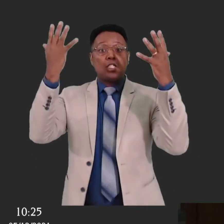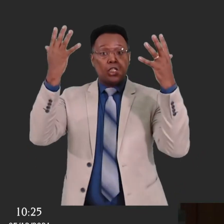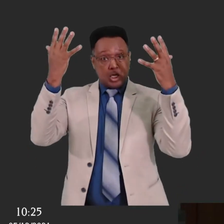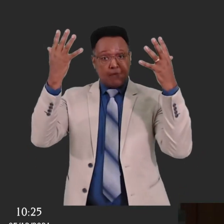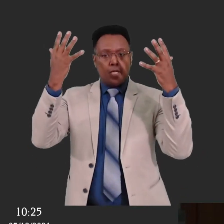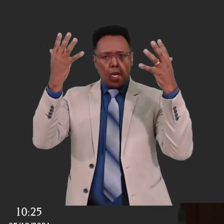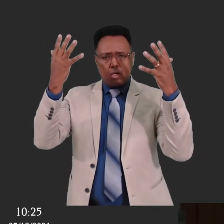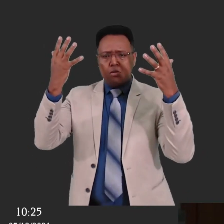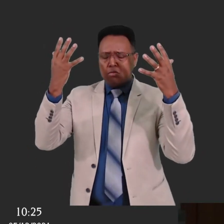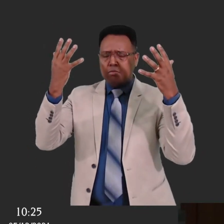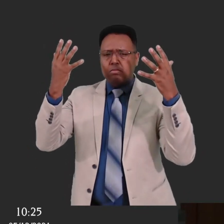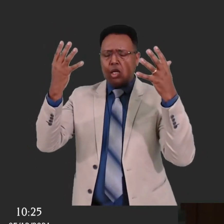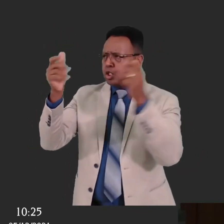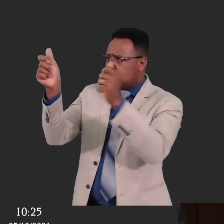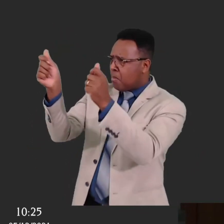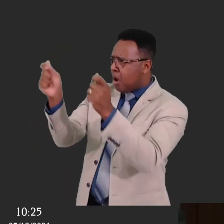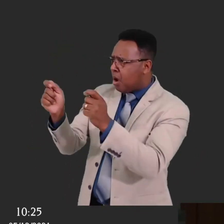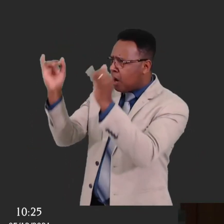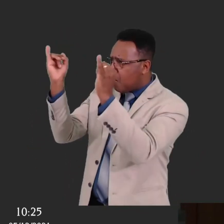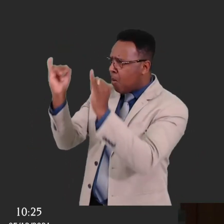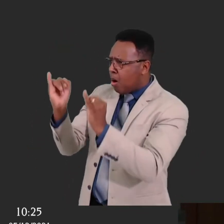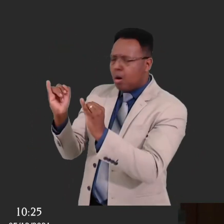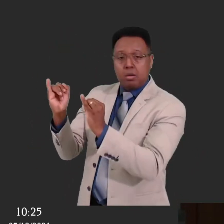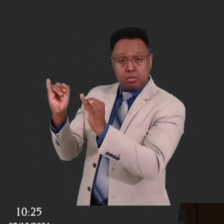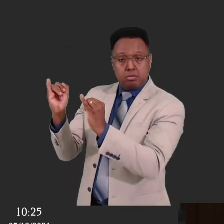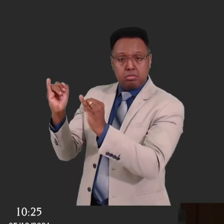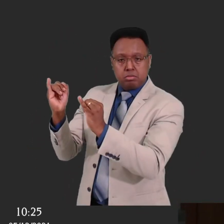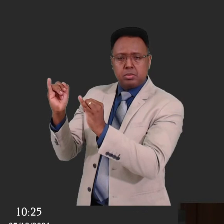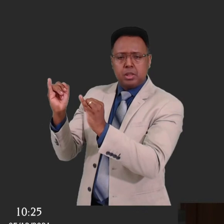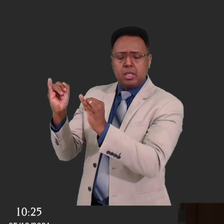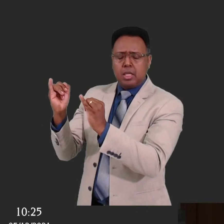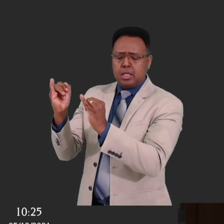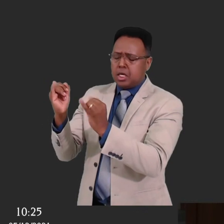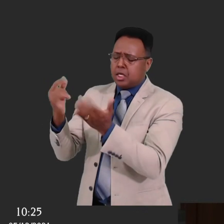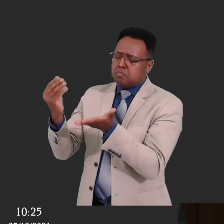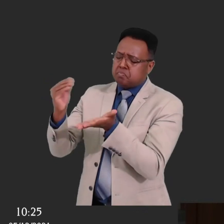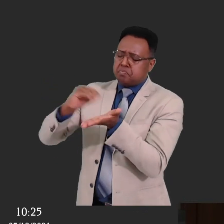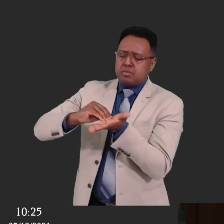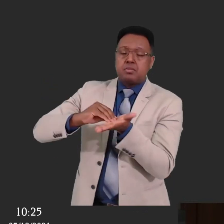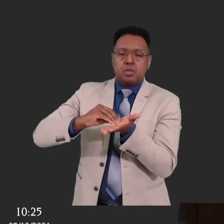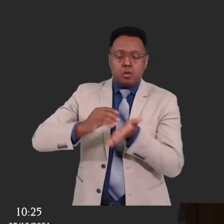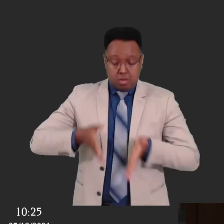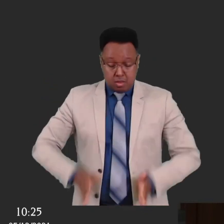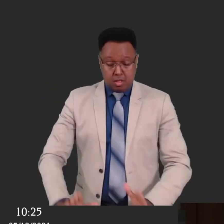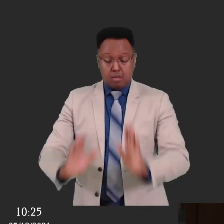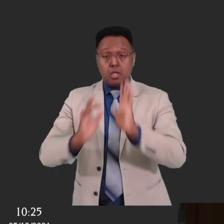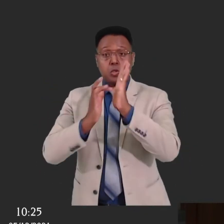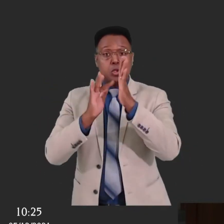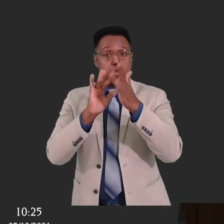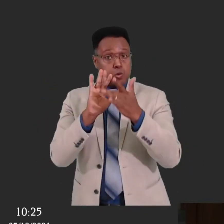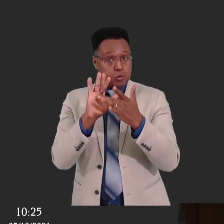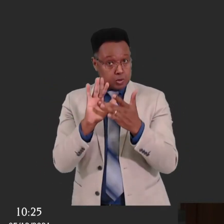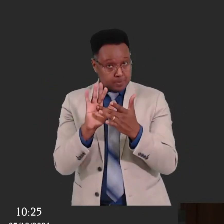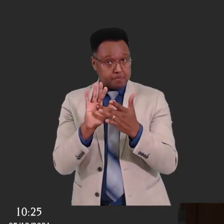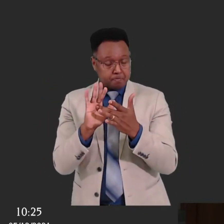aproveitaram esta data e inseriram, então, como sendo nascimento do Senhor Jesus. E também